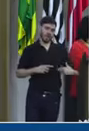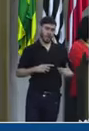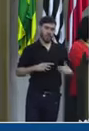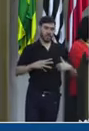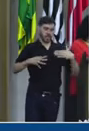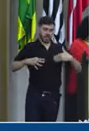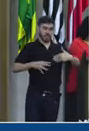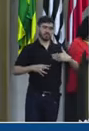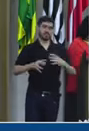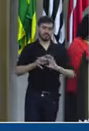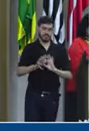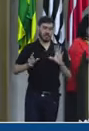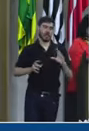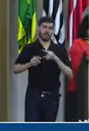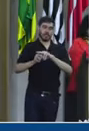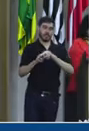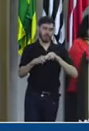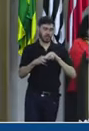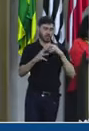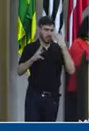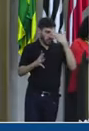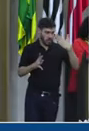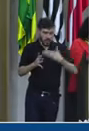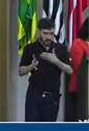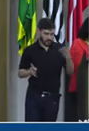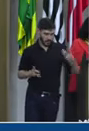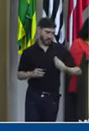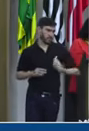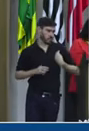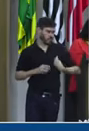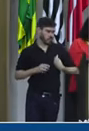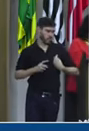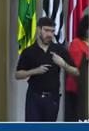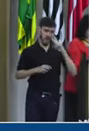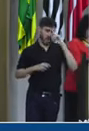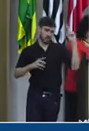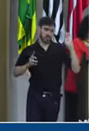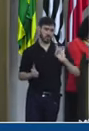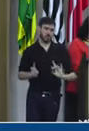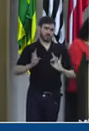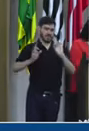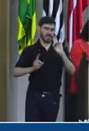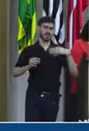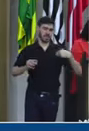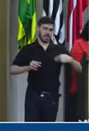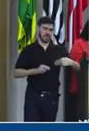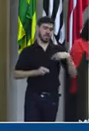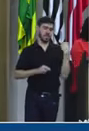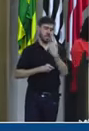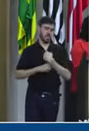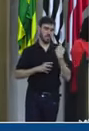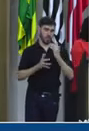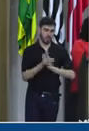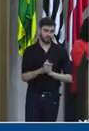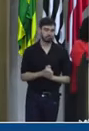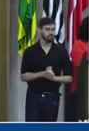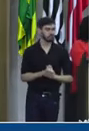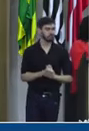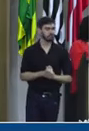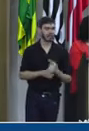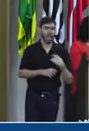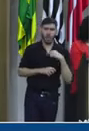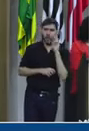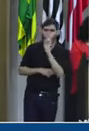aqui para isso. Obrigada a todos vocês que estão aqui. É um dia especial para o nosso ministério. E eu vi muito